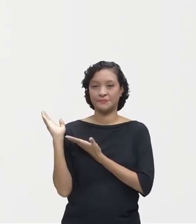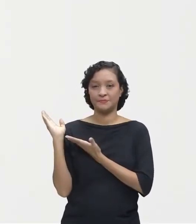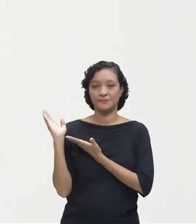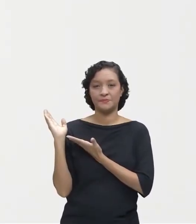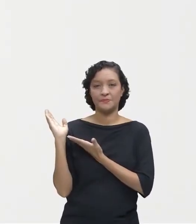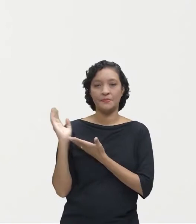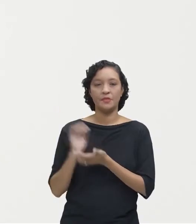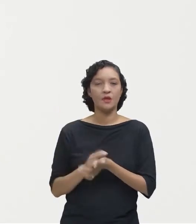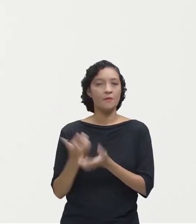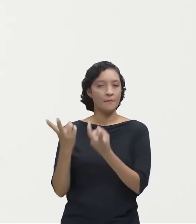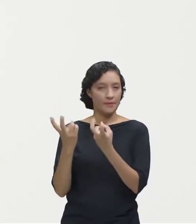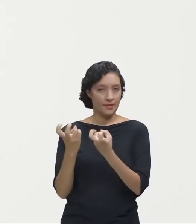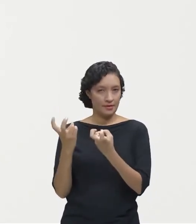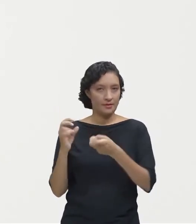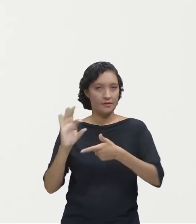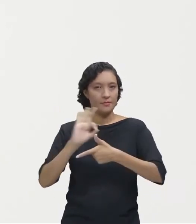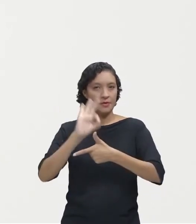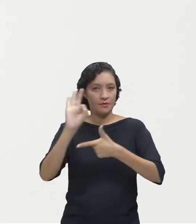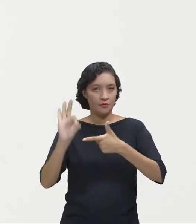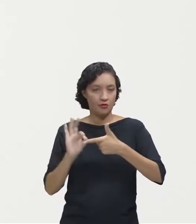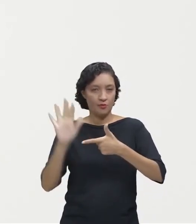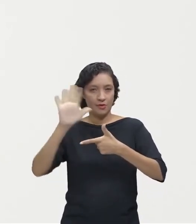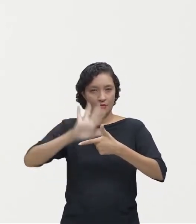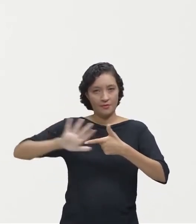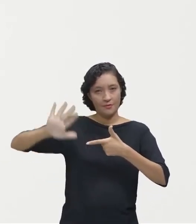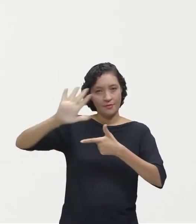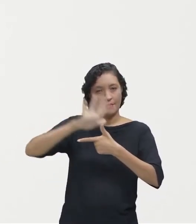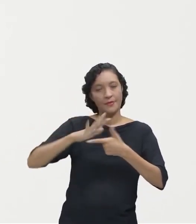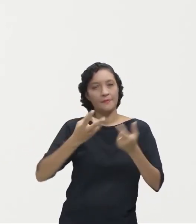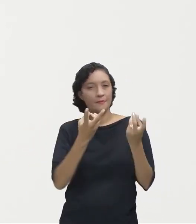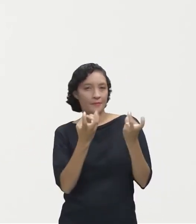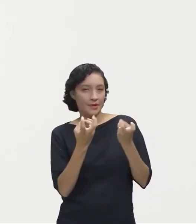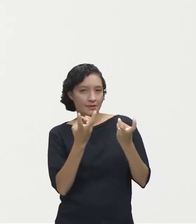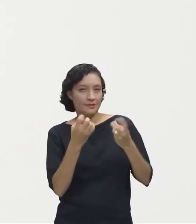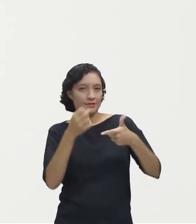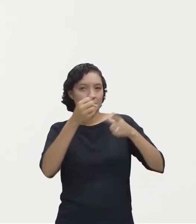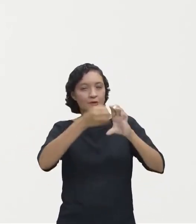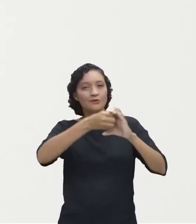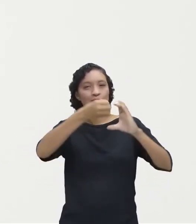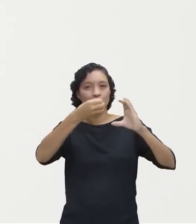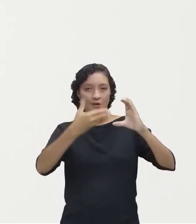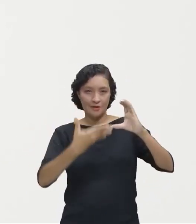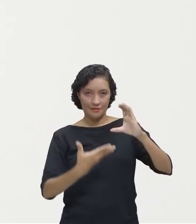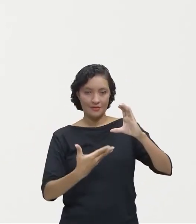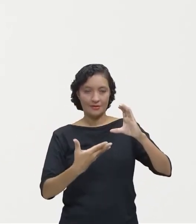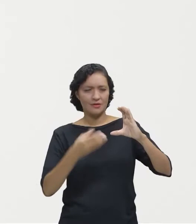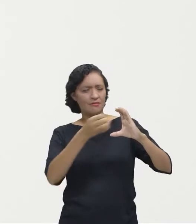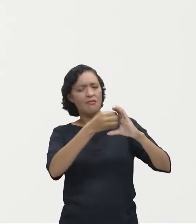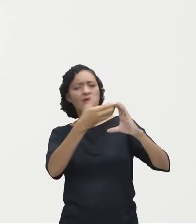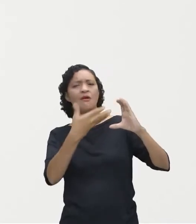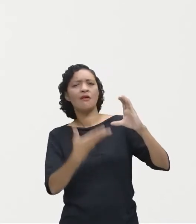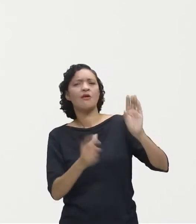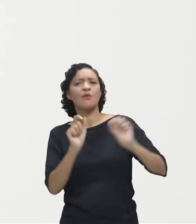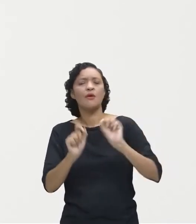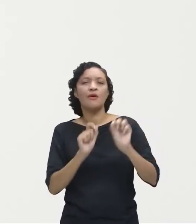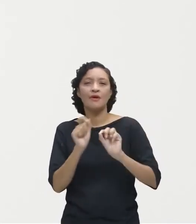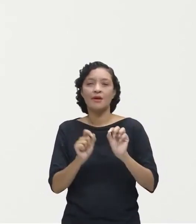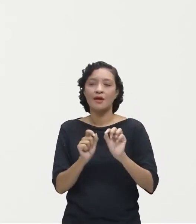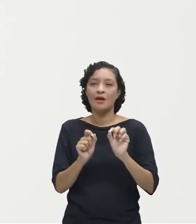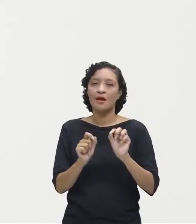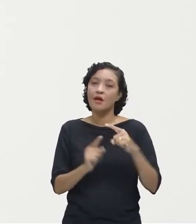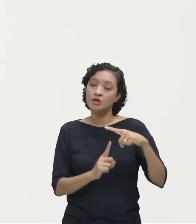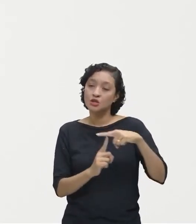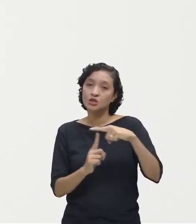Identificar figuras planas observando suas características. Suas características é o quê? Sua aparência, sua